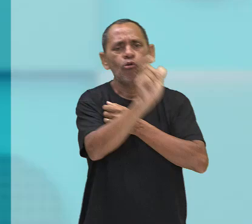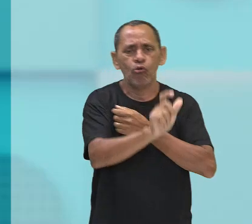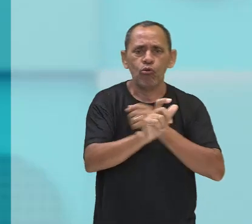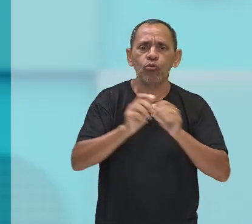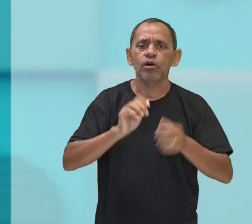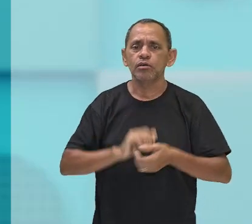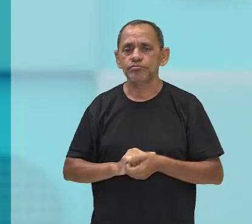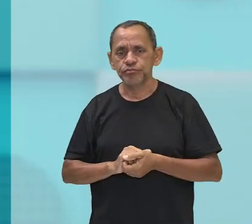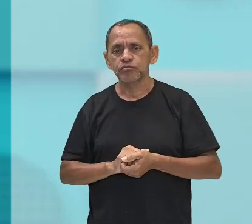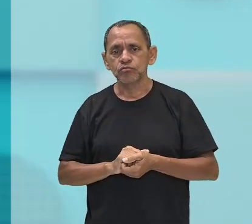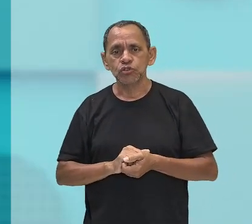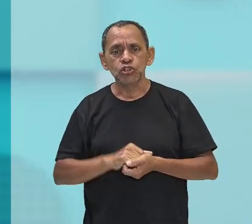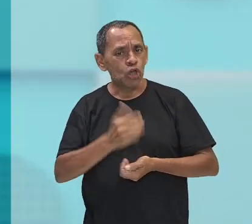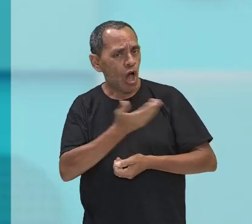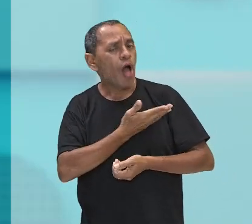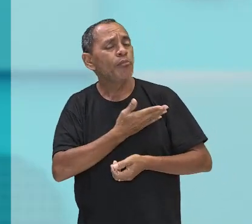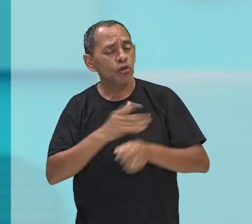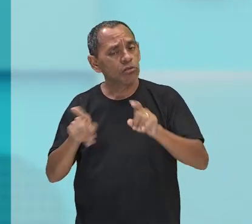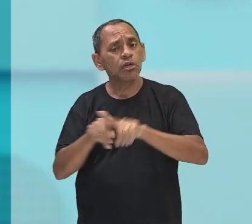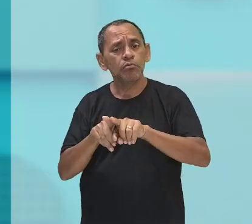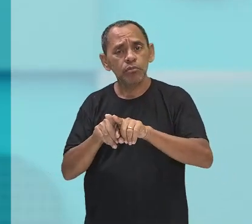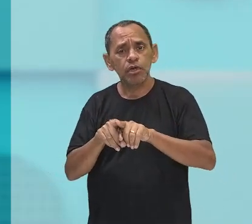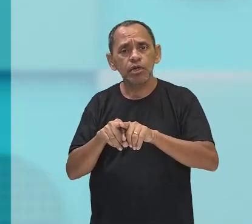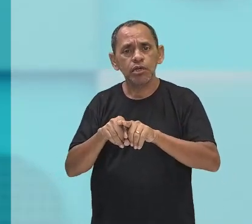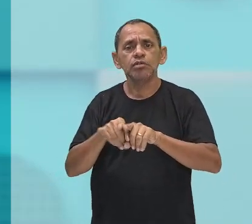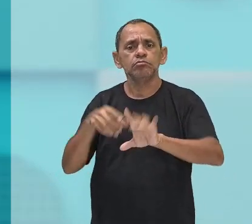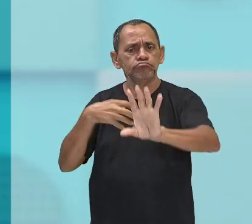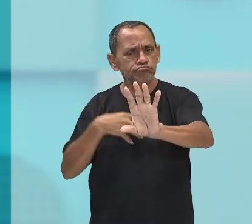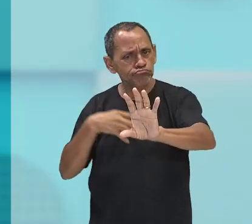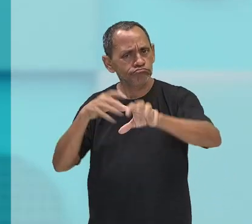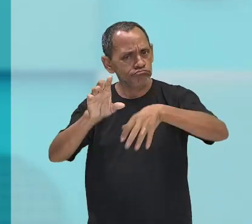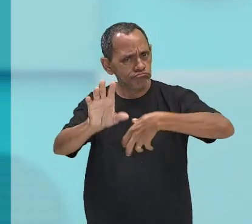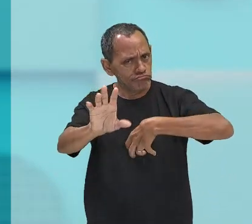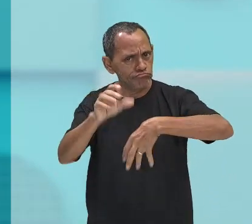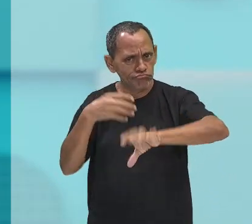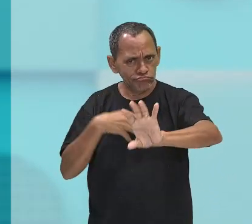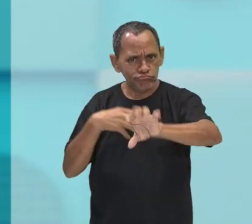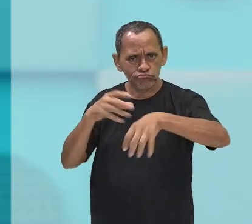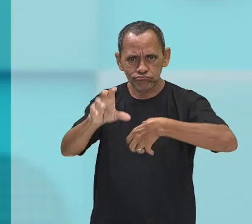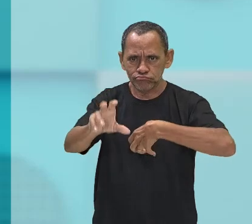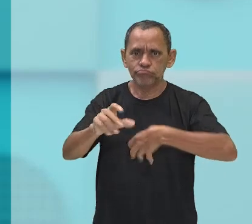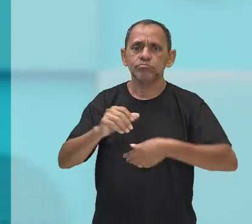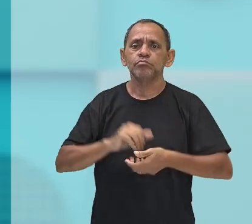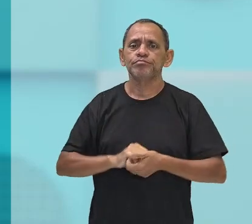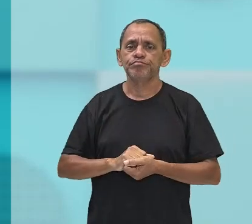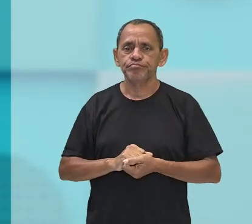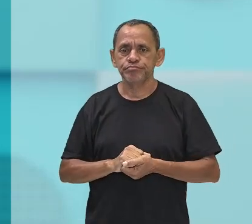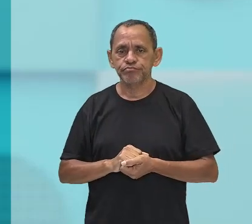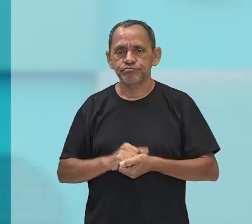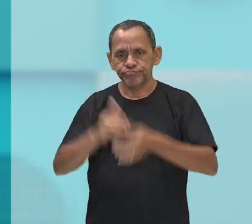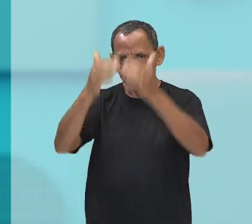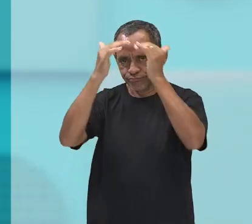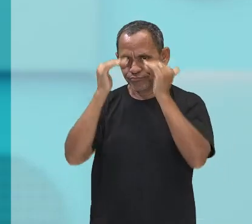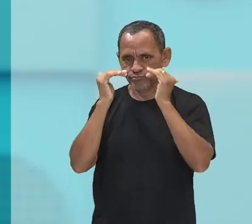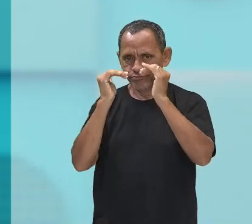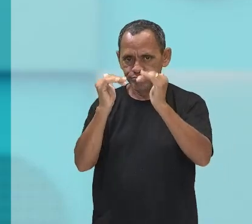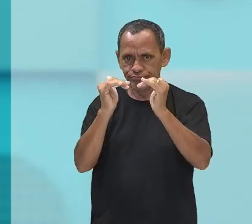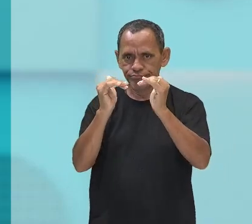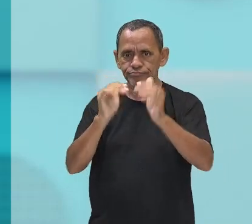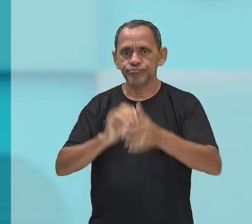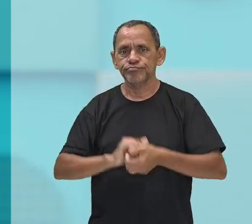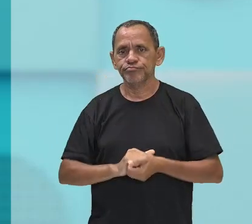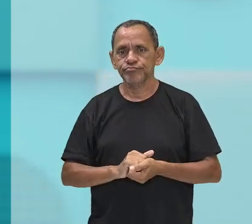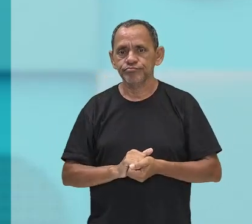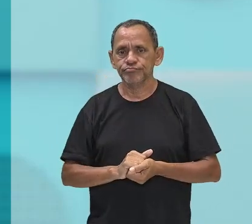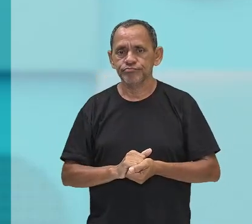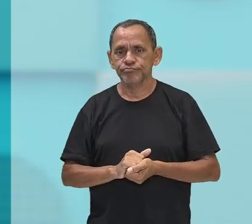também deve ser recíproco com você, né? Ter realmente aí esse respeito pela opinião, né? Quem